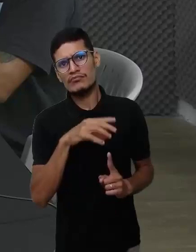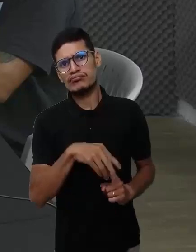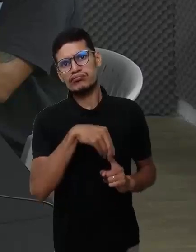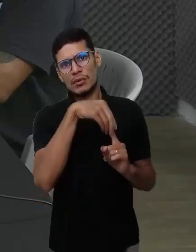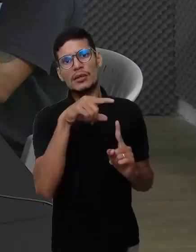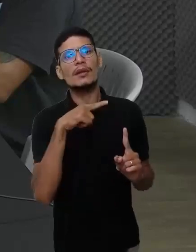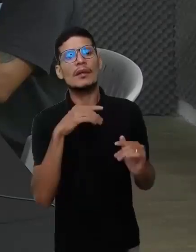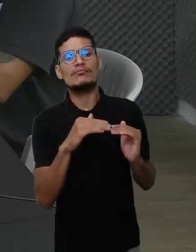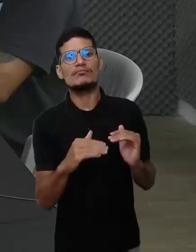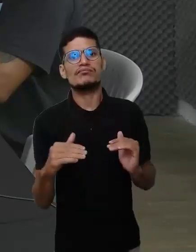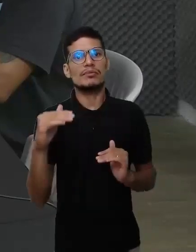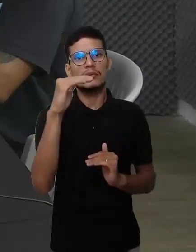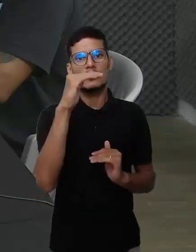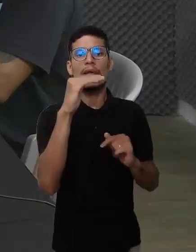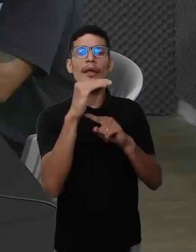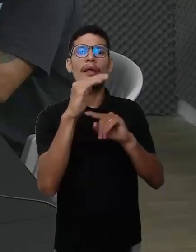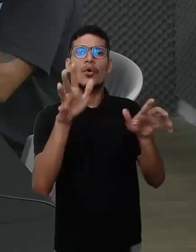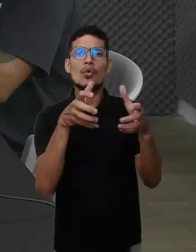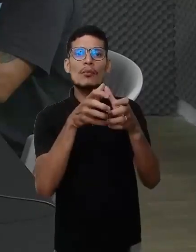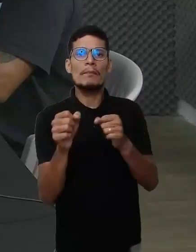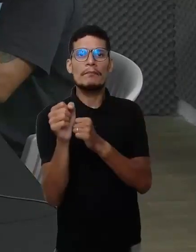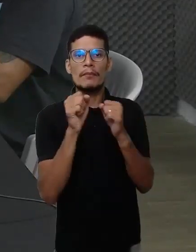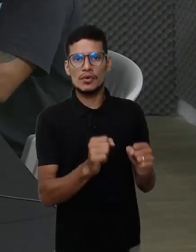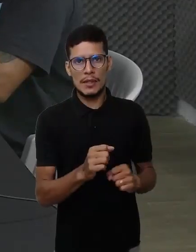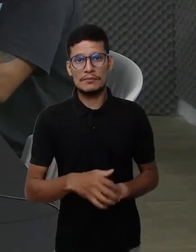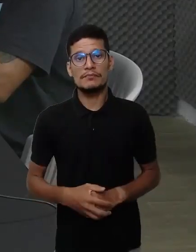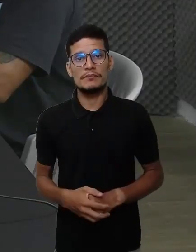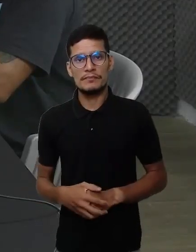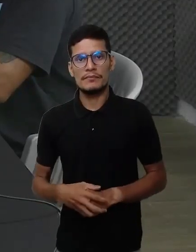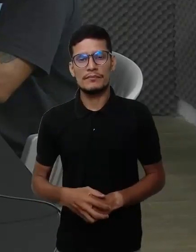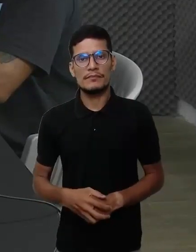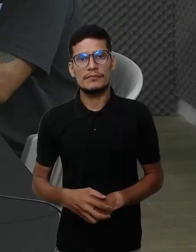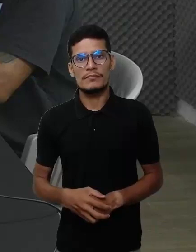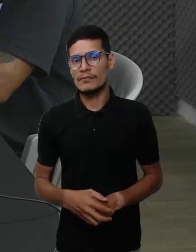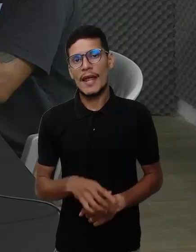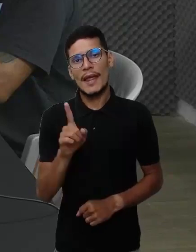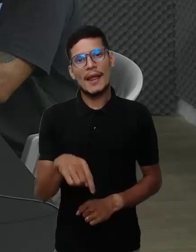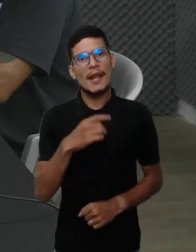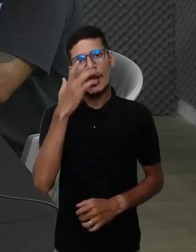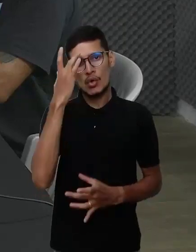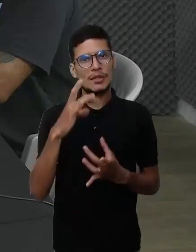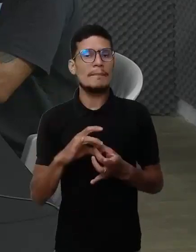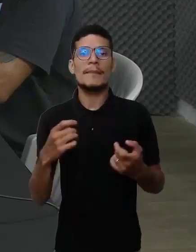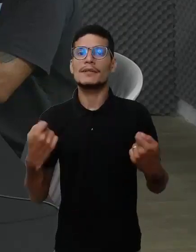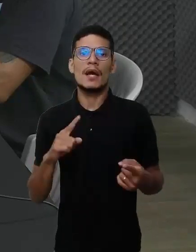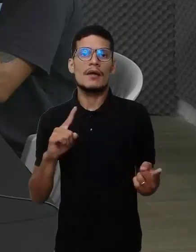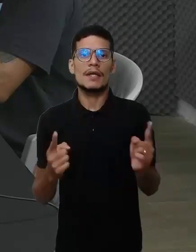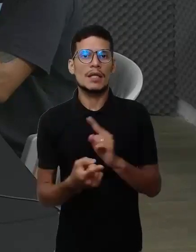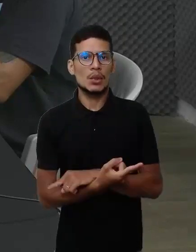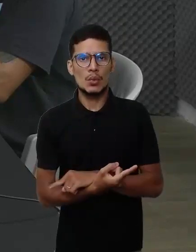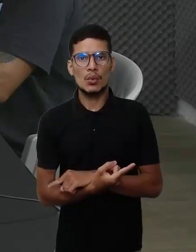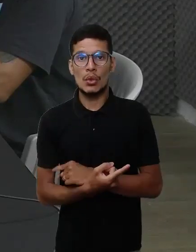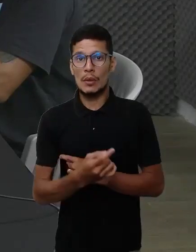pirâmide, estão, enfim, nos grupos de poder. Né? Então, é uma lógica que precisa ser invertida. Né?